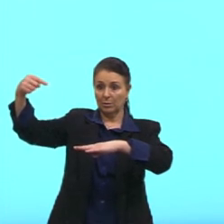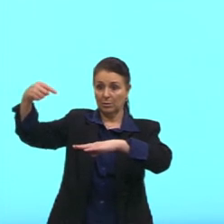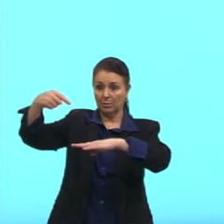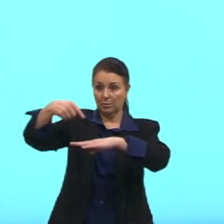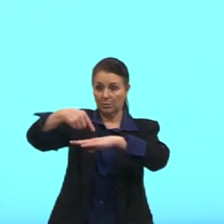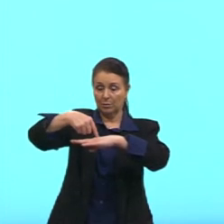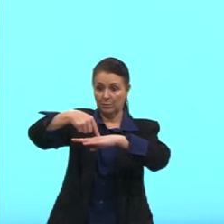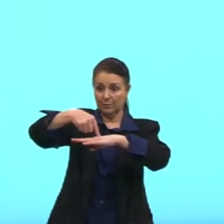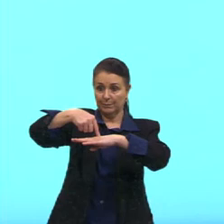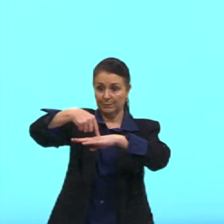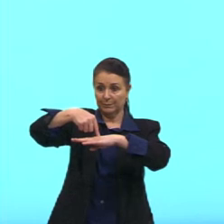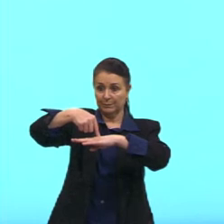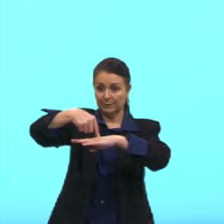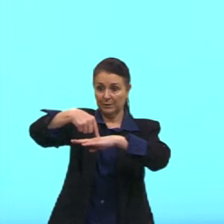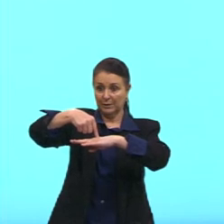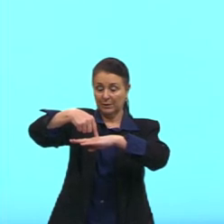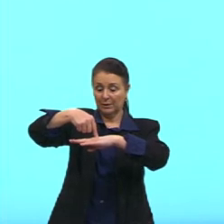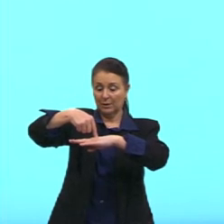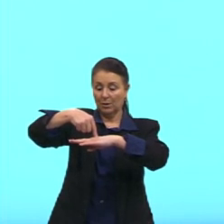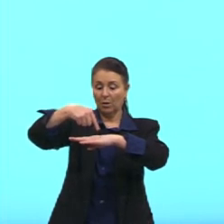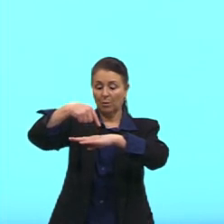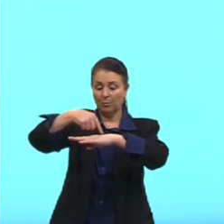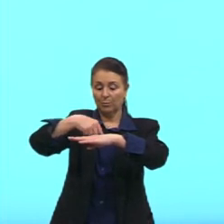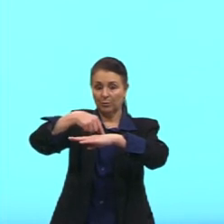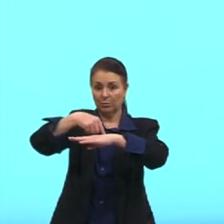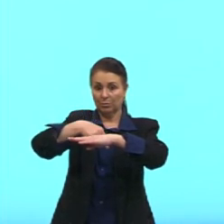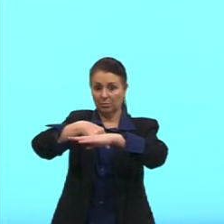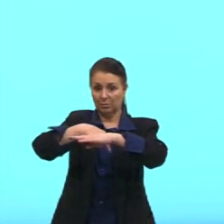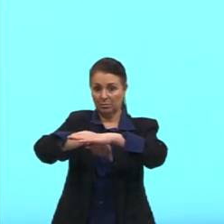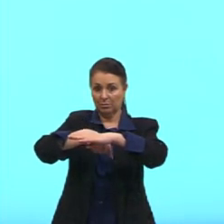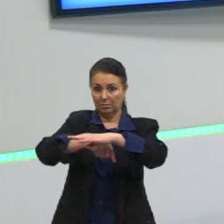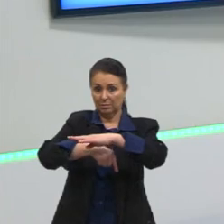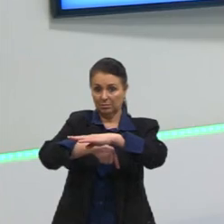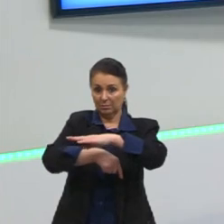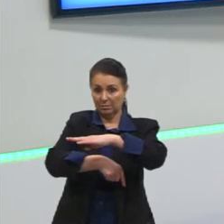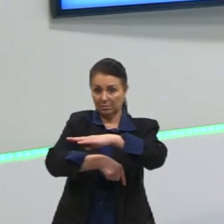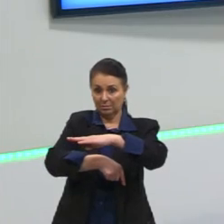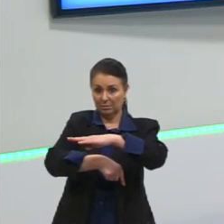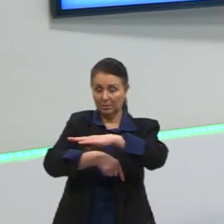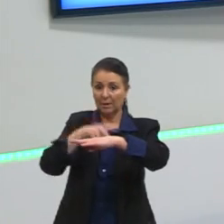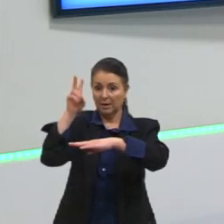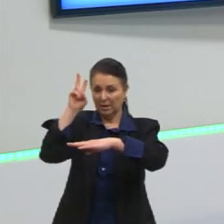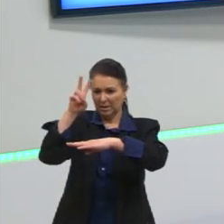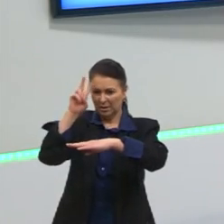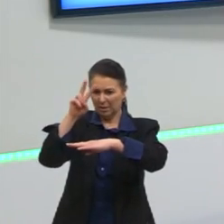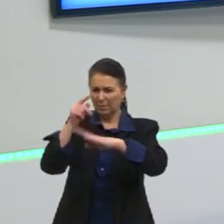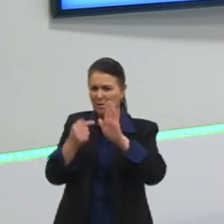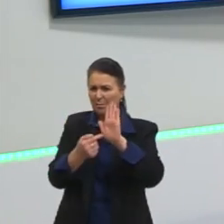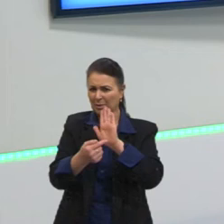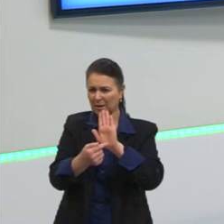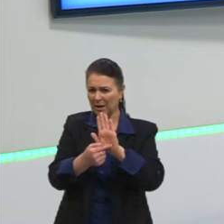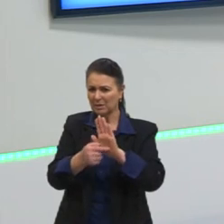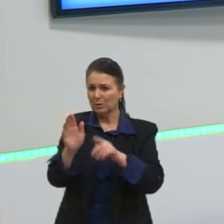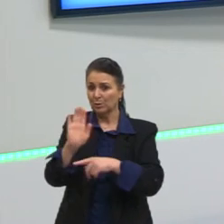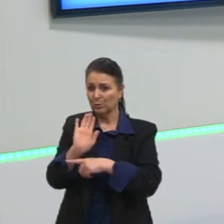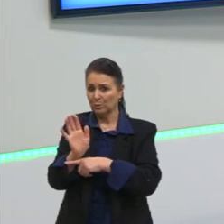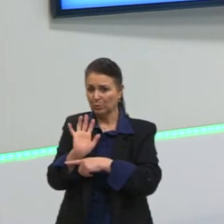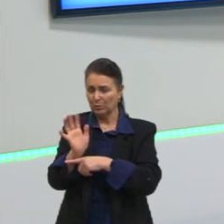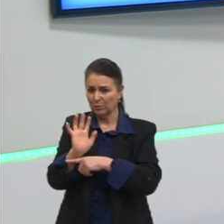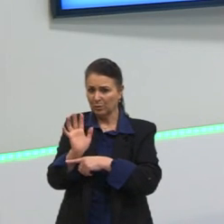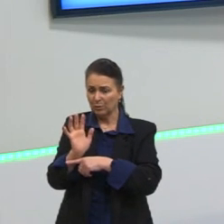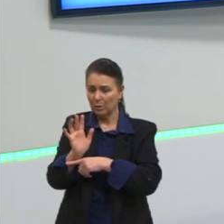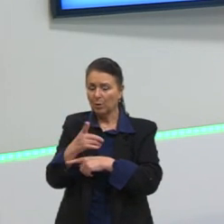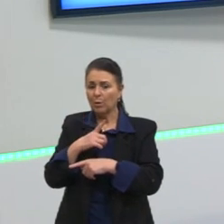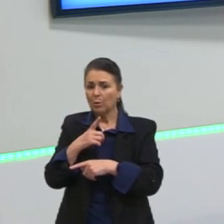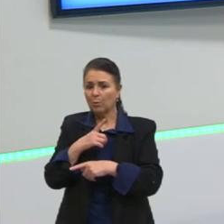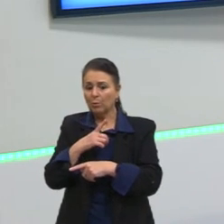aconteceu? Mudou, ó. Teve um desvio. Lembram que aparece muito nos filmes que quando vai se